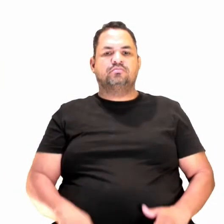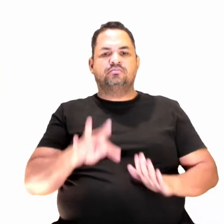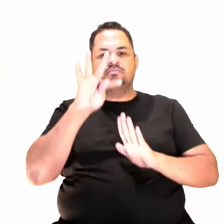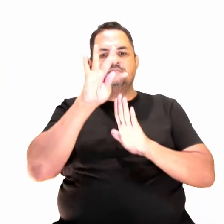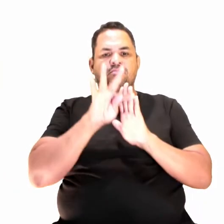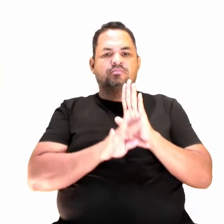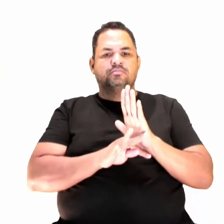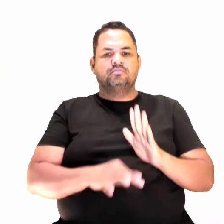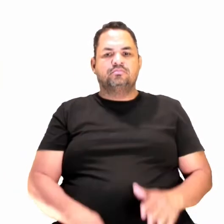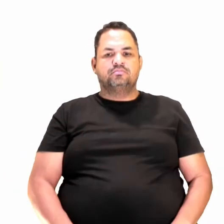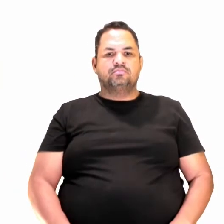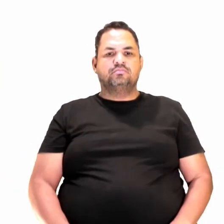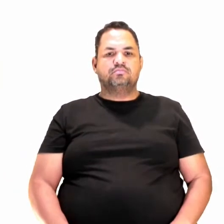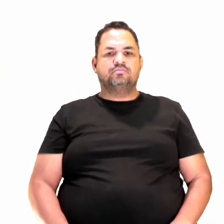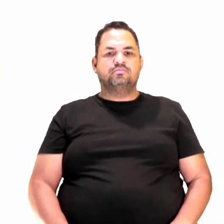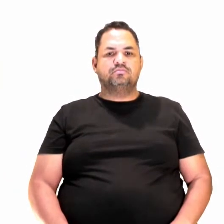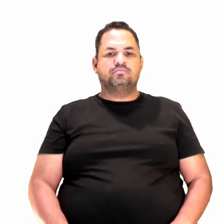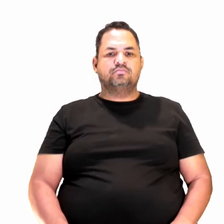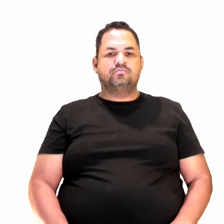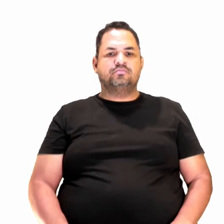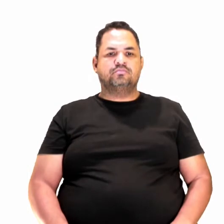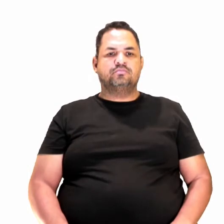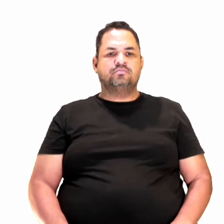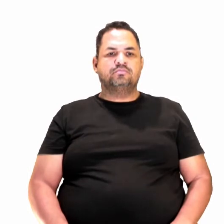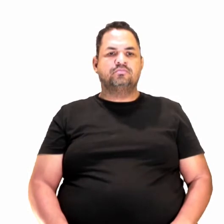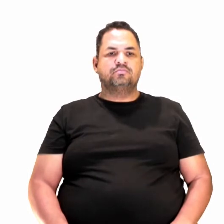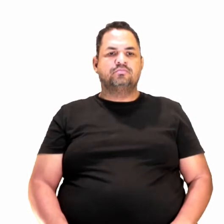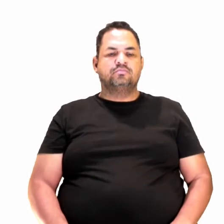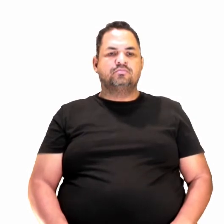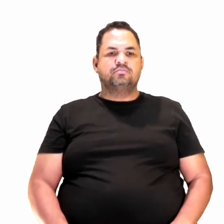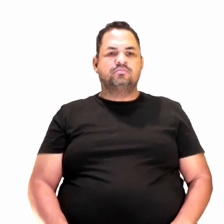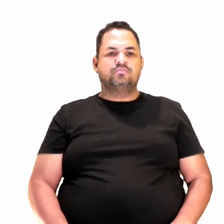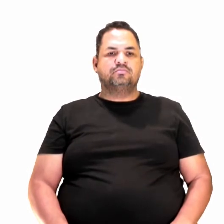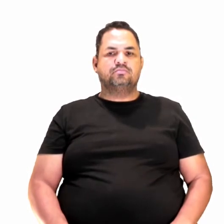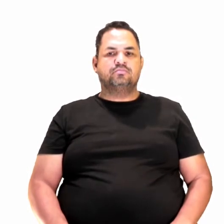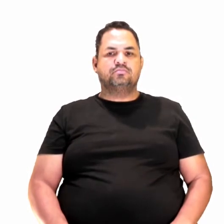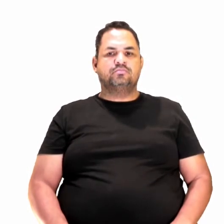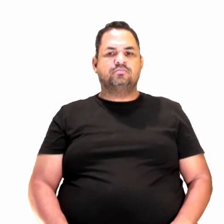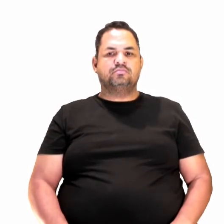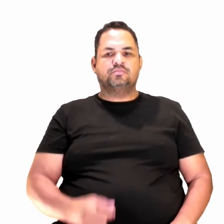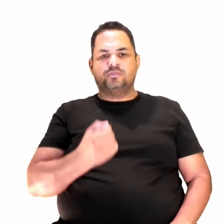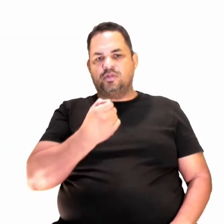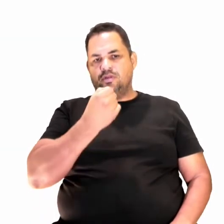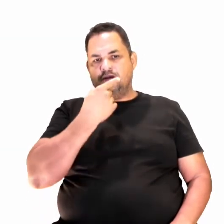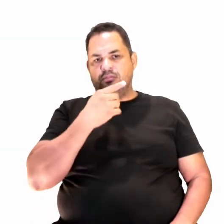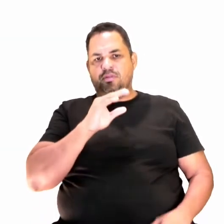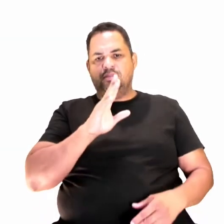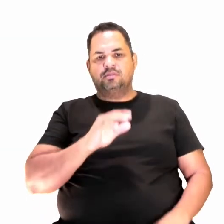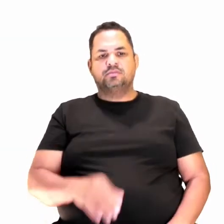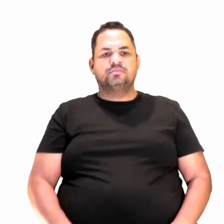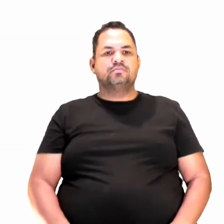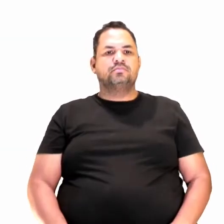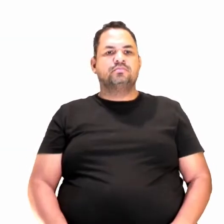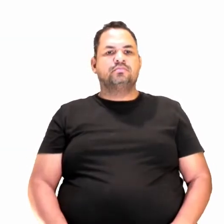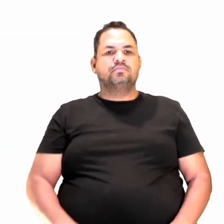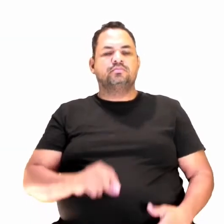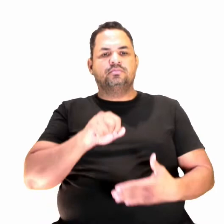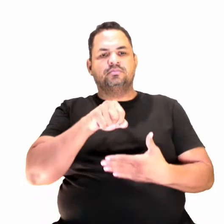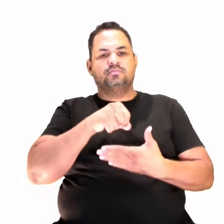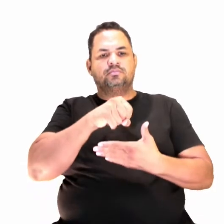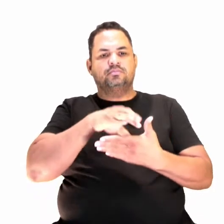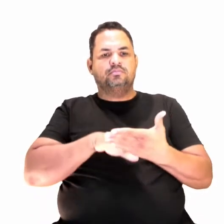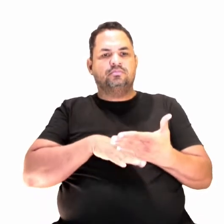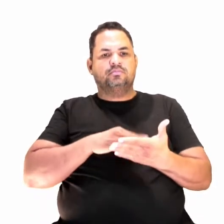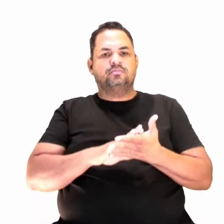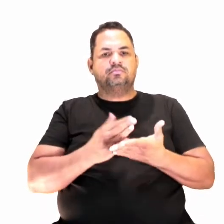sobre anabolic steroids, ou seja, esteroides anabólicos. E aí, a gente tem lá a questão 3, assinale a alternativa